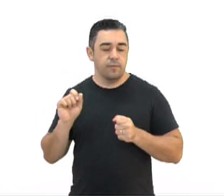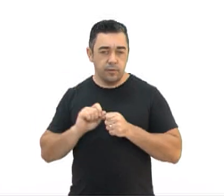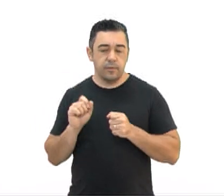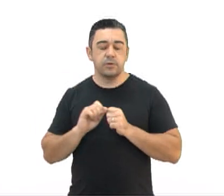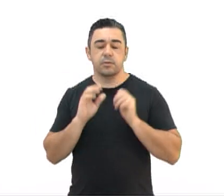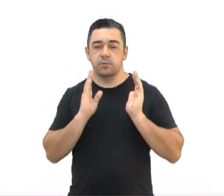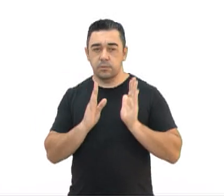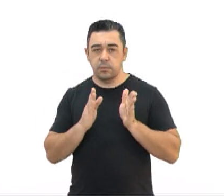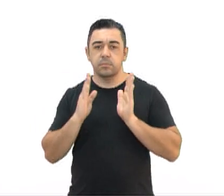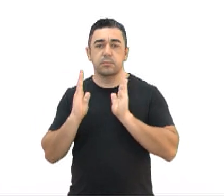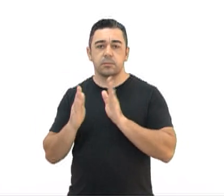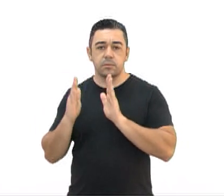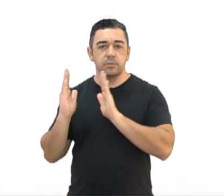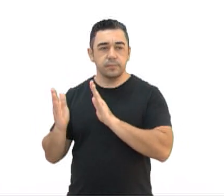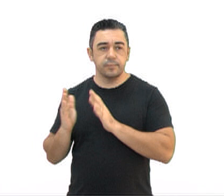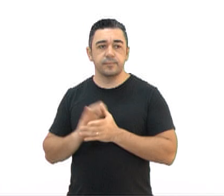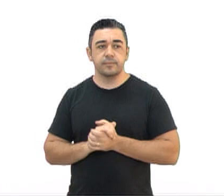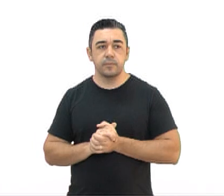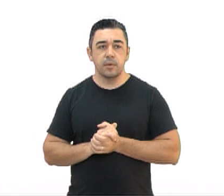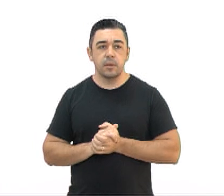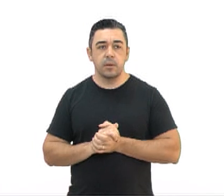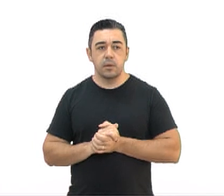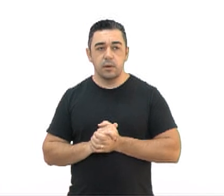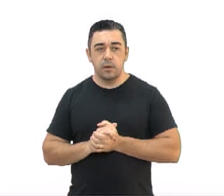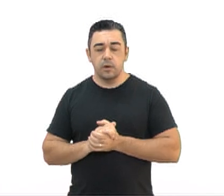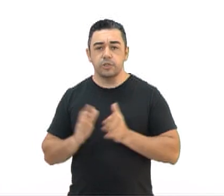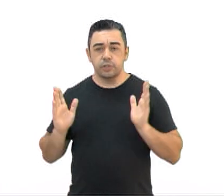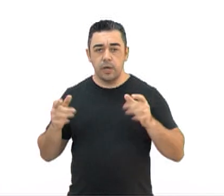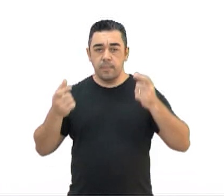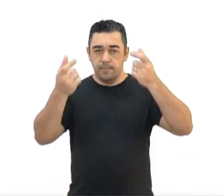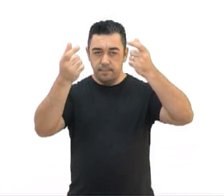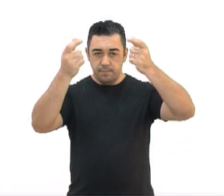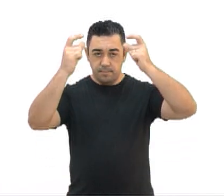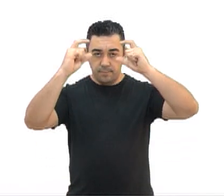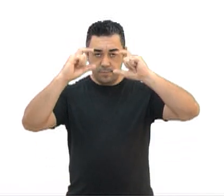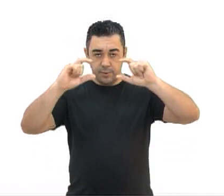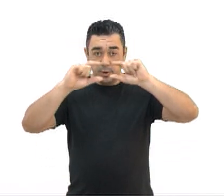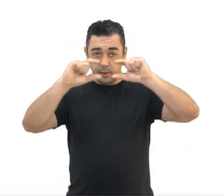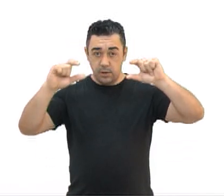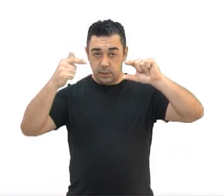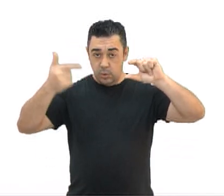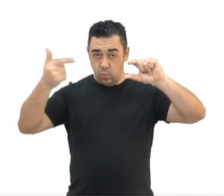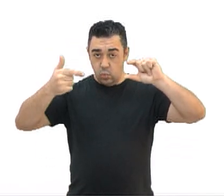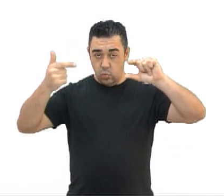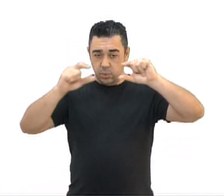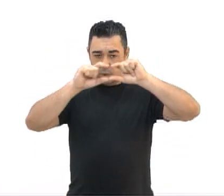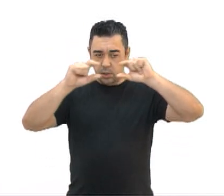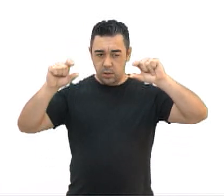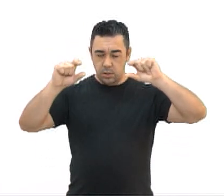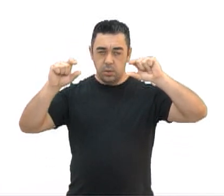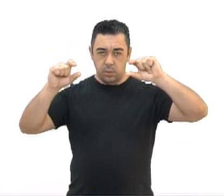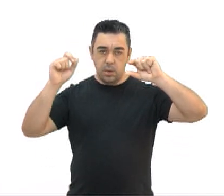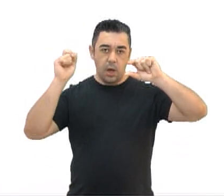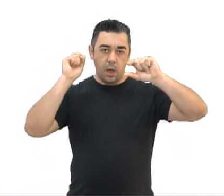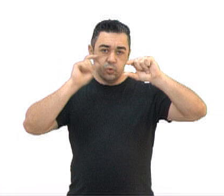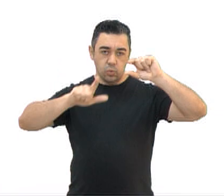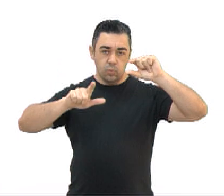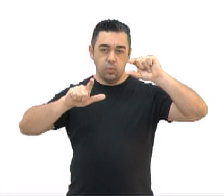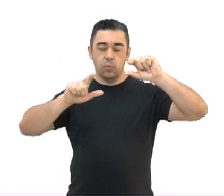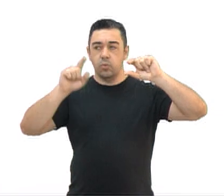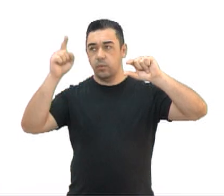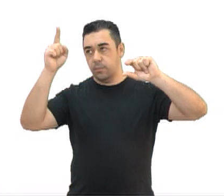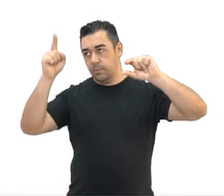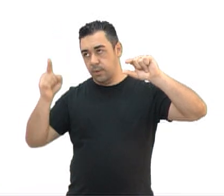por diante, tá bom? Agora aqui, coloquei de azulzinho a segunda linha pela